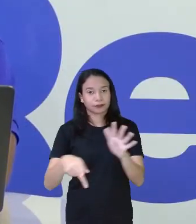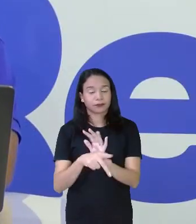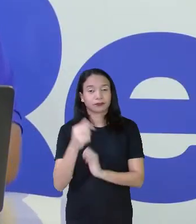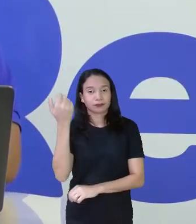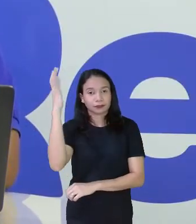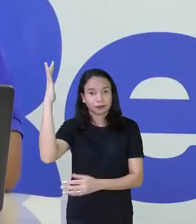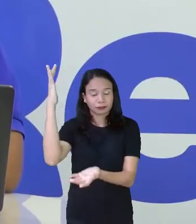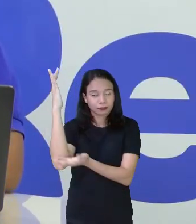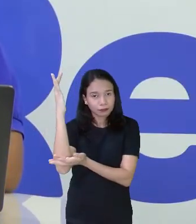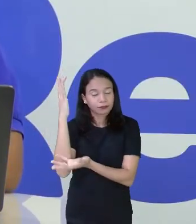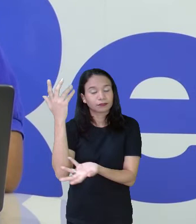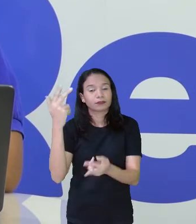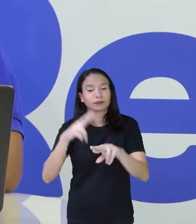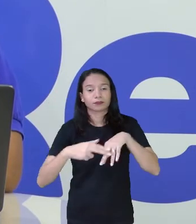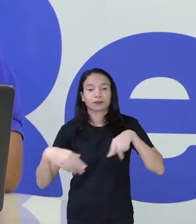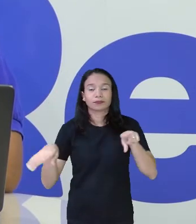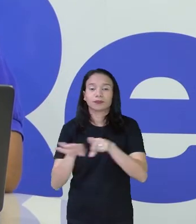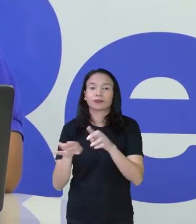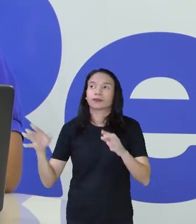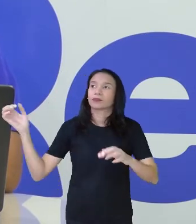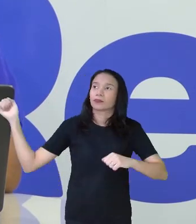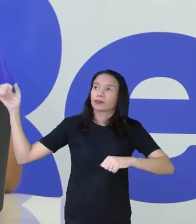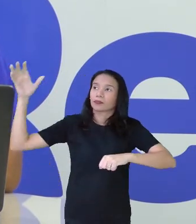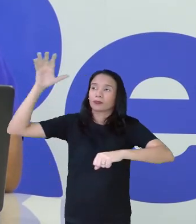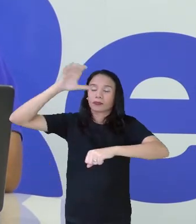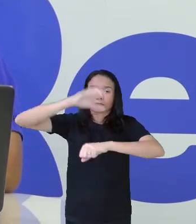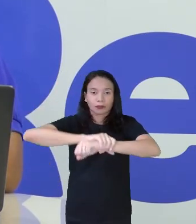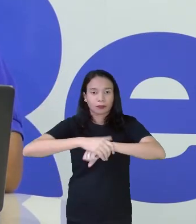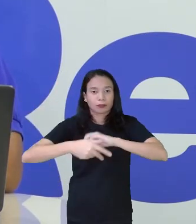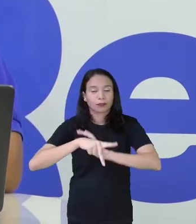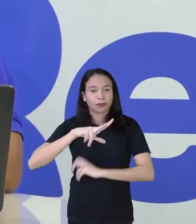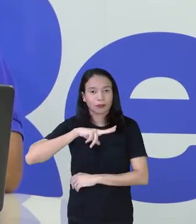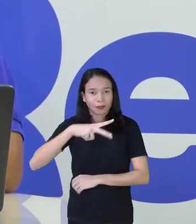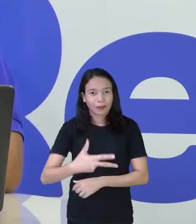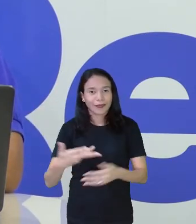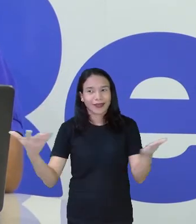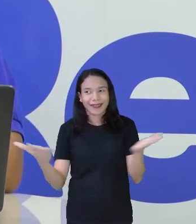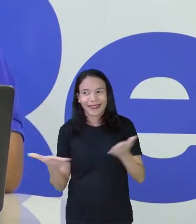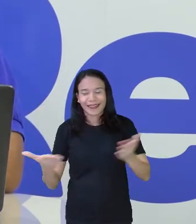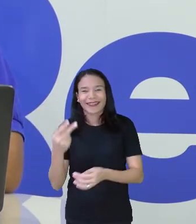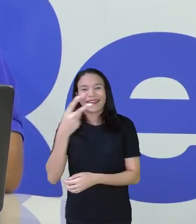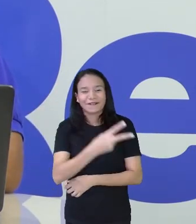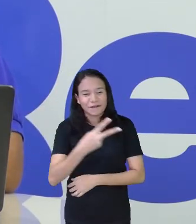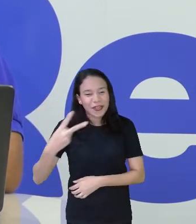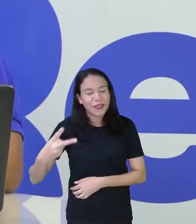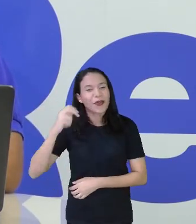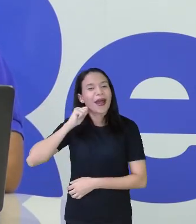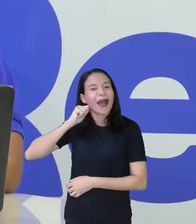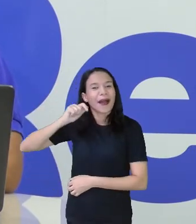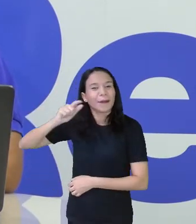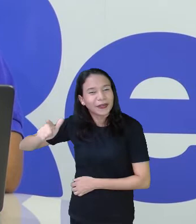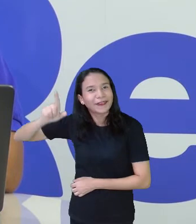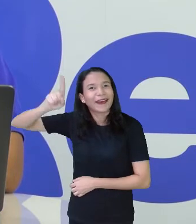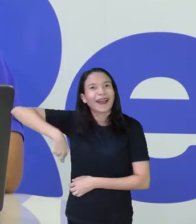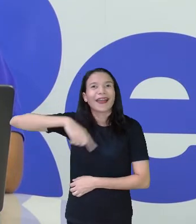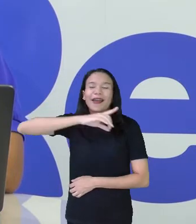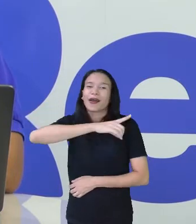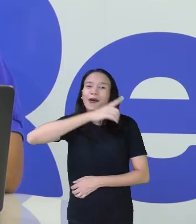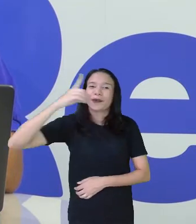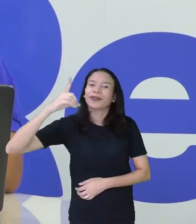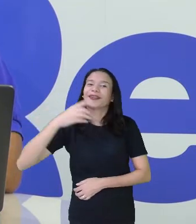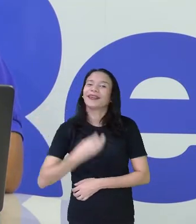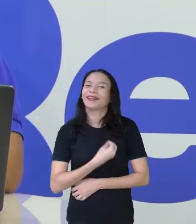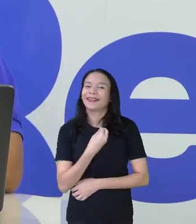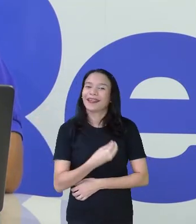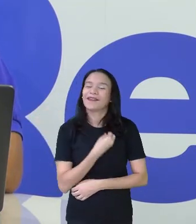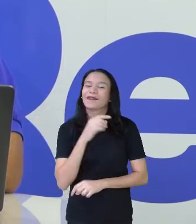pau-brasil e a chegada dos portugueses, que hoje, 22 de abril, é justamente o dia em que é